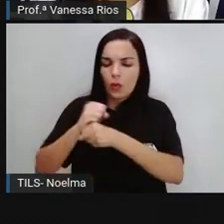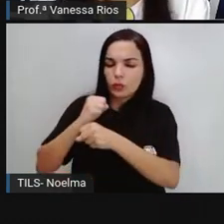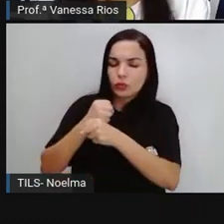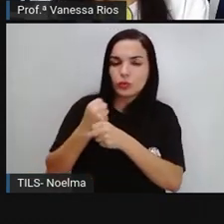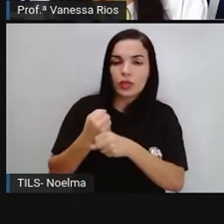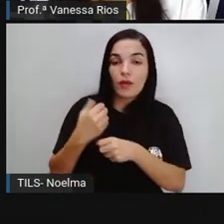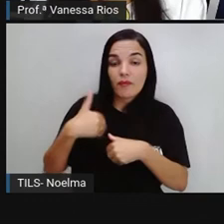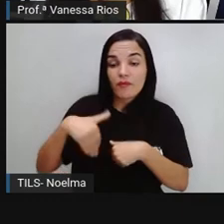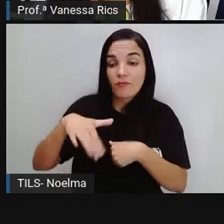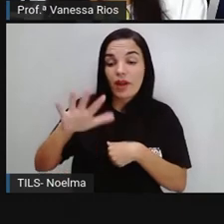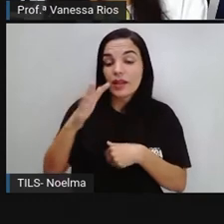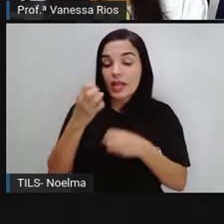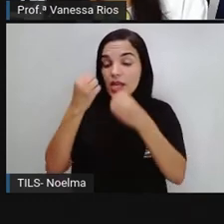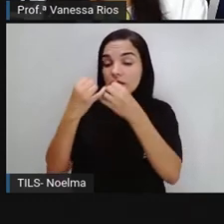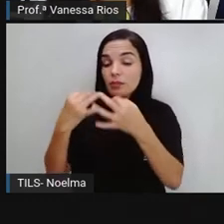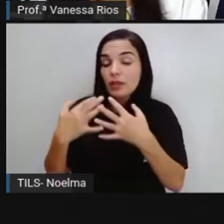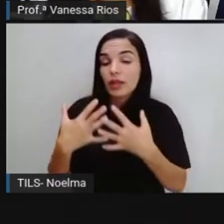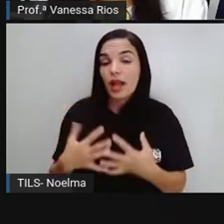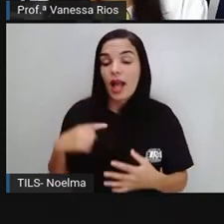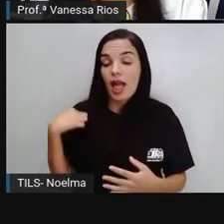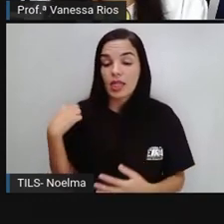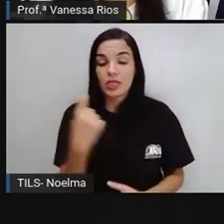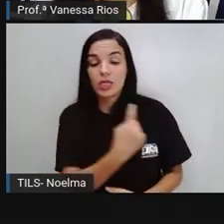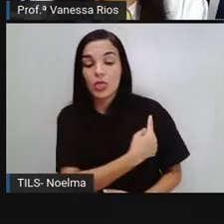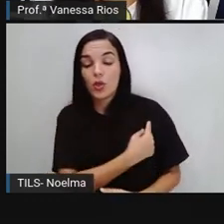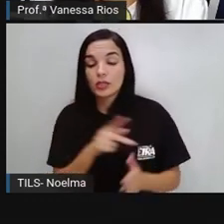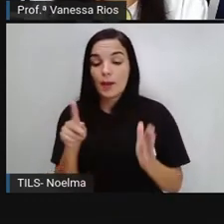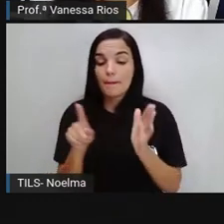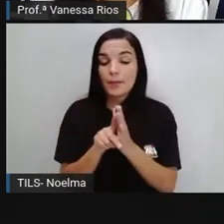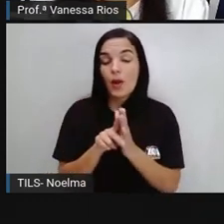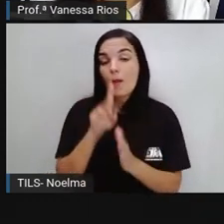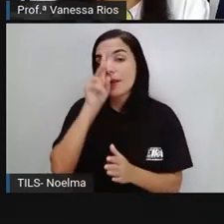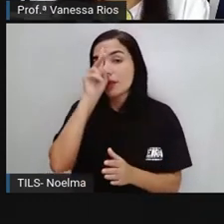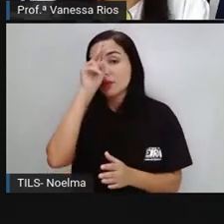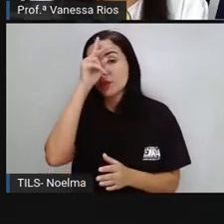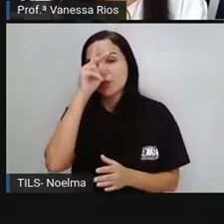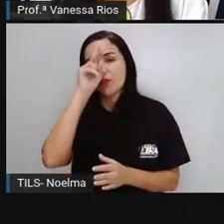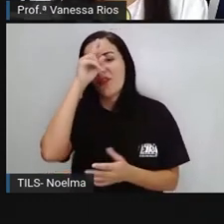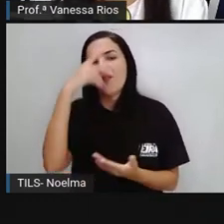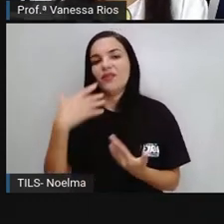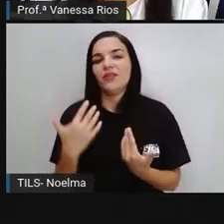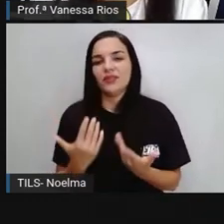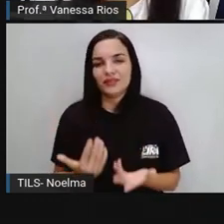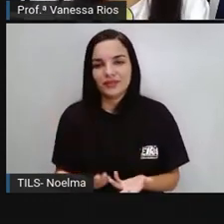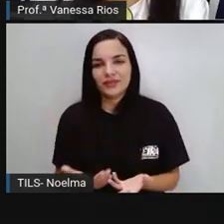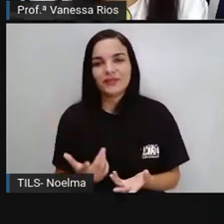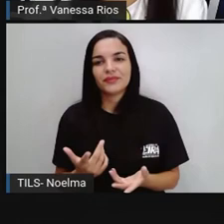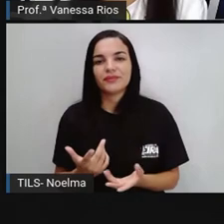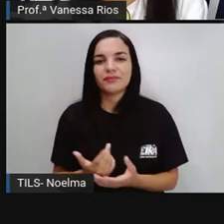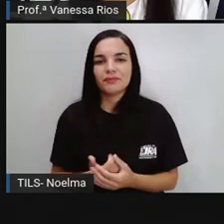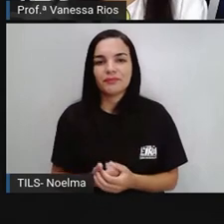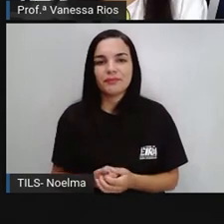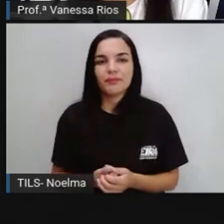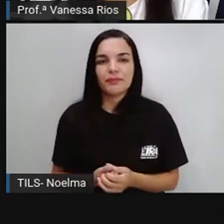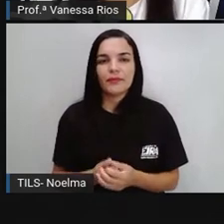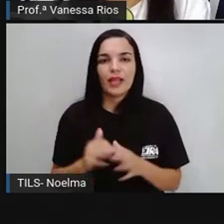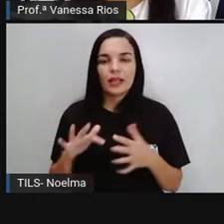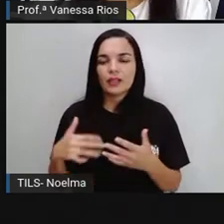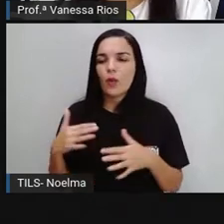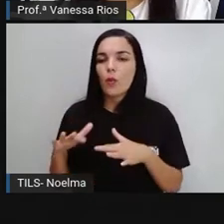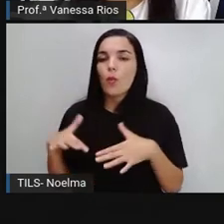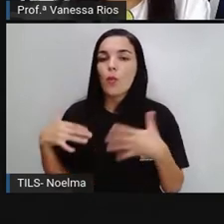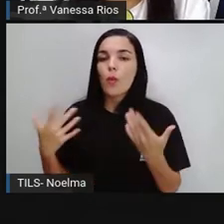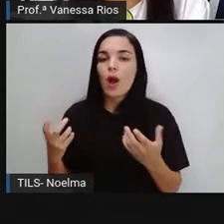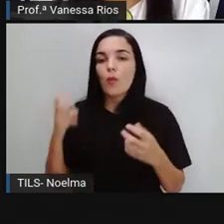história. Então, os patrimônios culturais, eles contam, né? Quem somos nós, a qual cultura